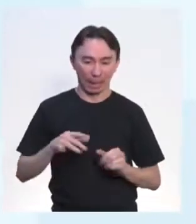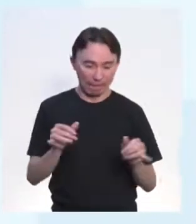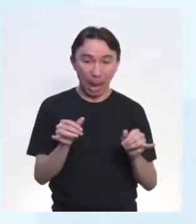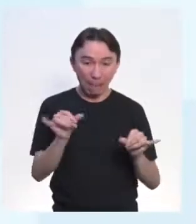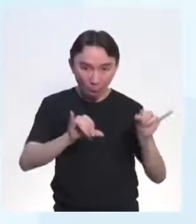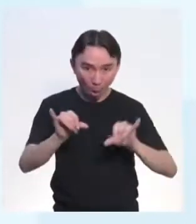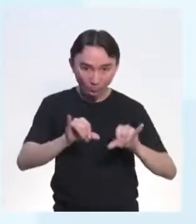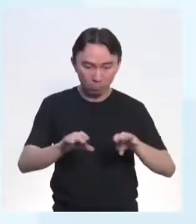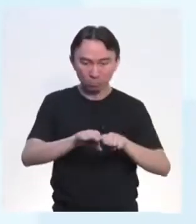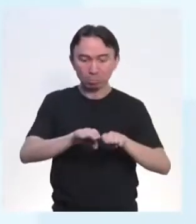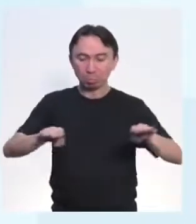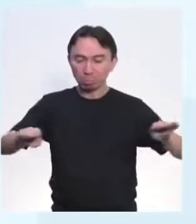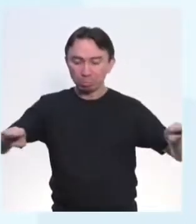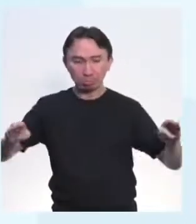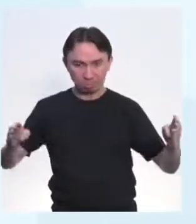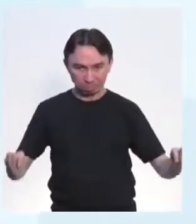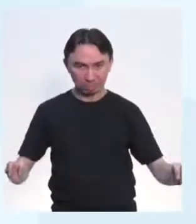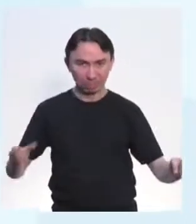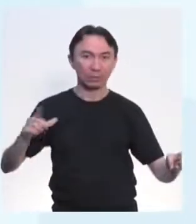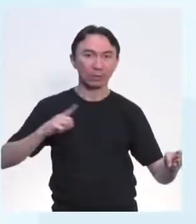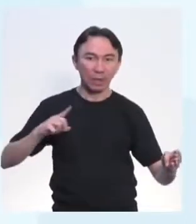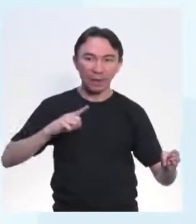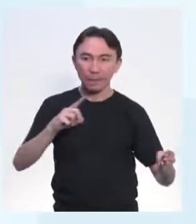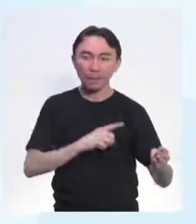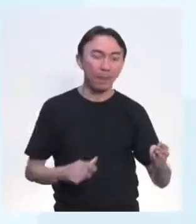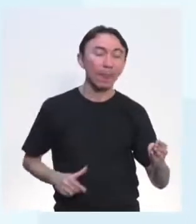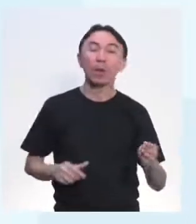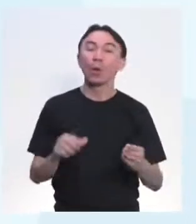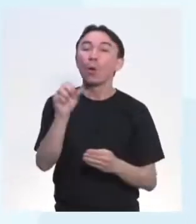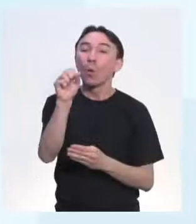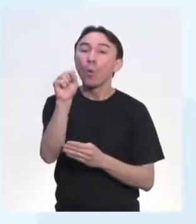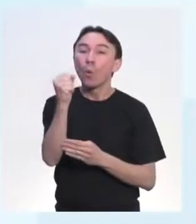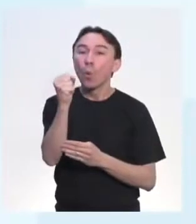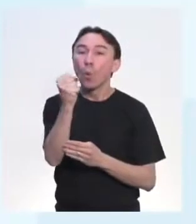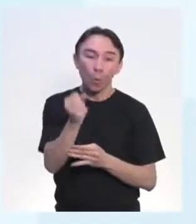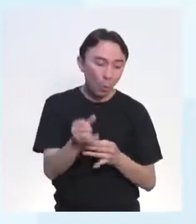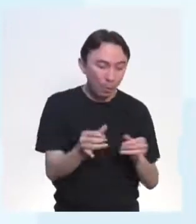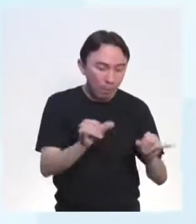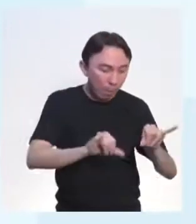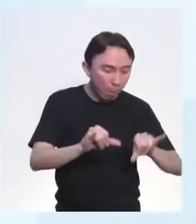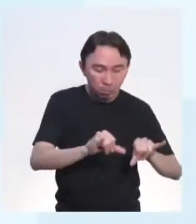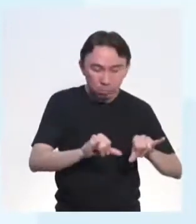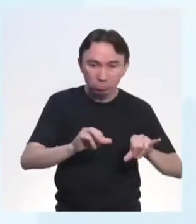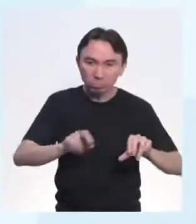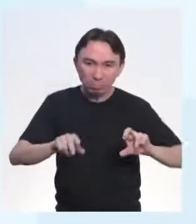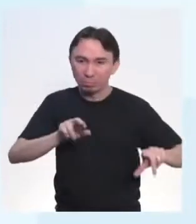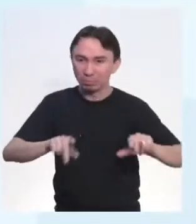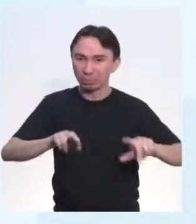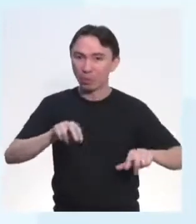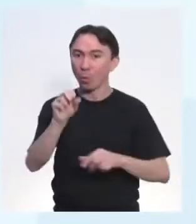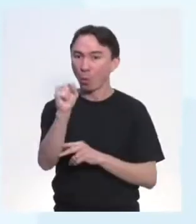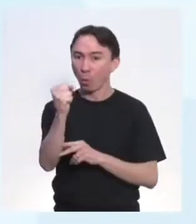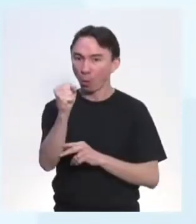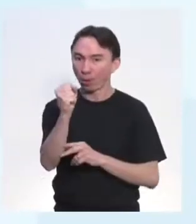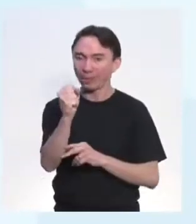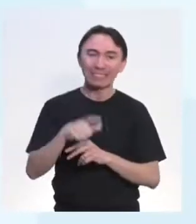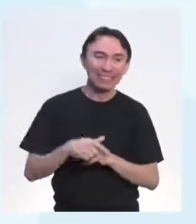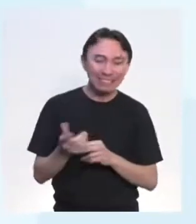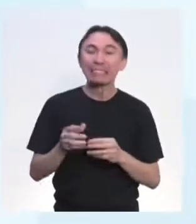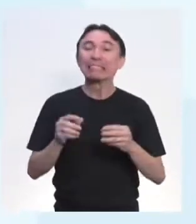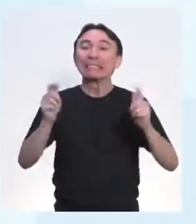laboratório, repousam 8 substâncias diferentes. Quantas